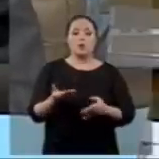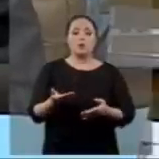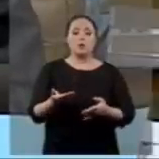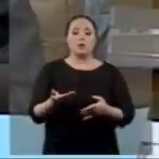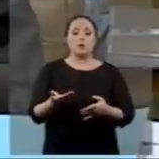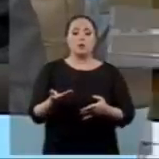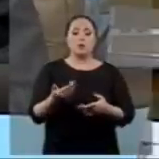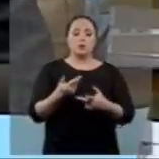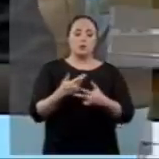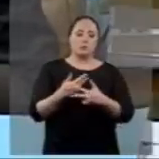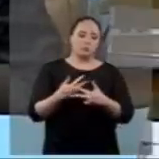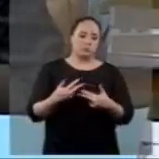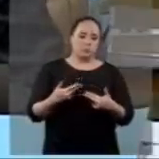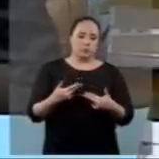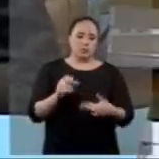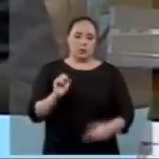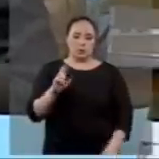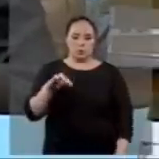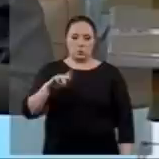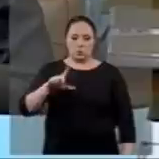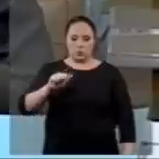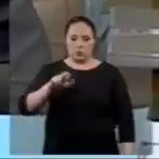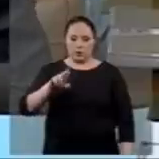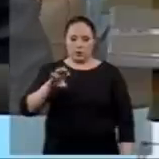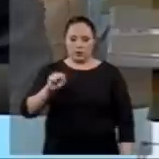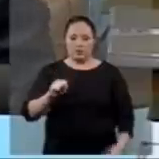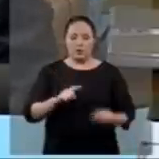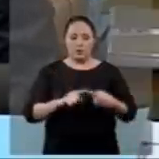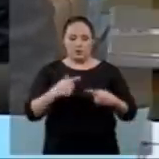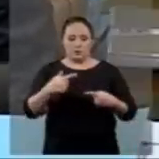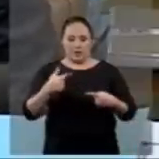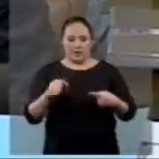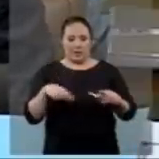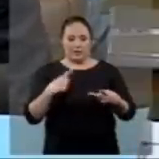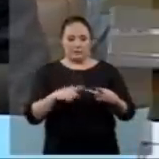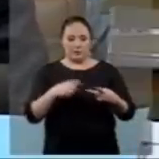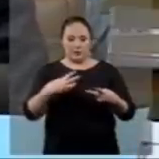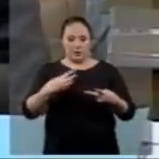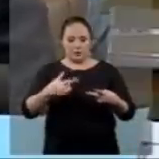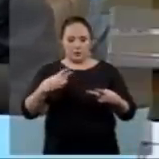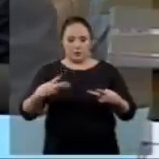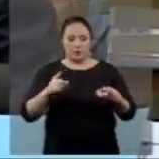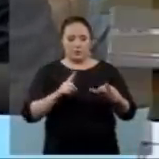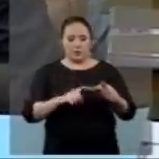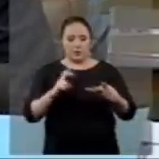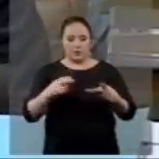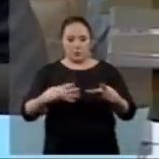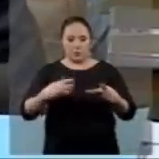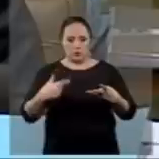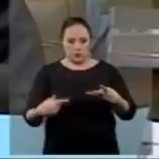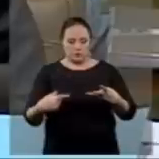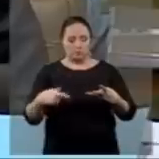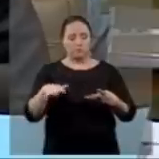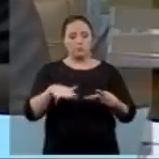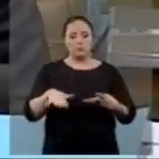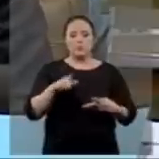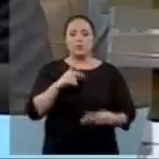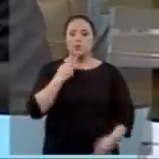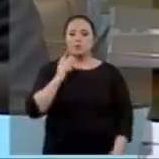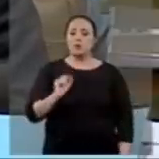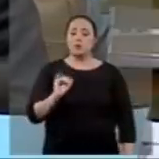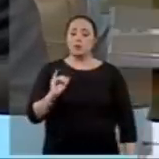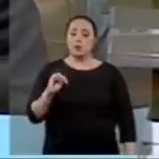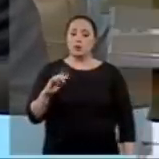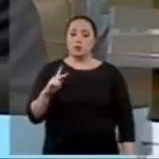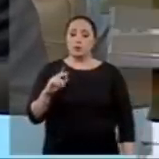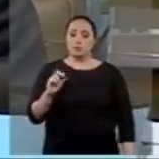enunciados sumulares, súmula 70, súmula 323, a súmula 547, no sentido de que a